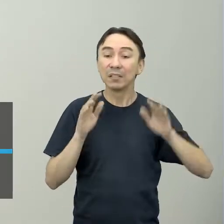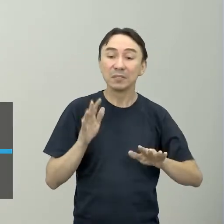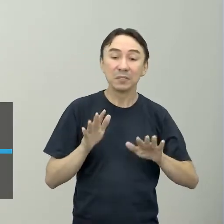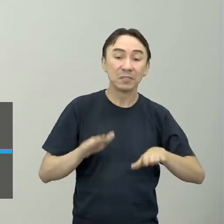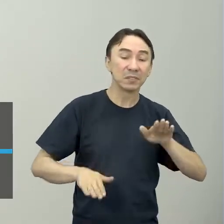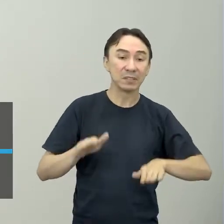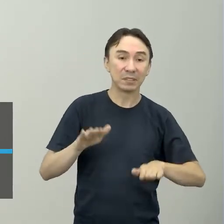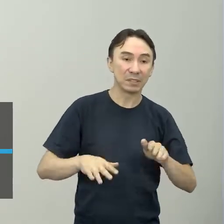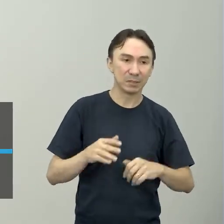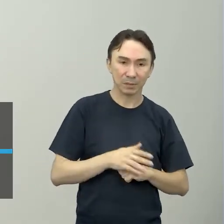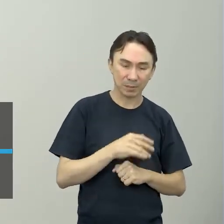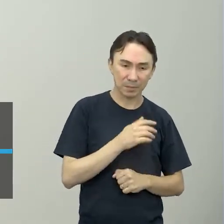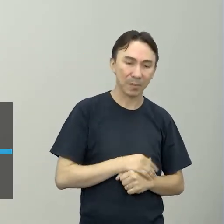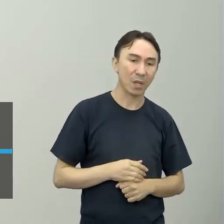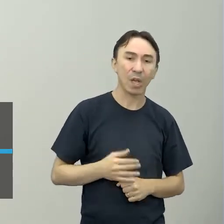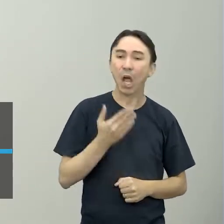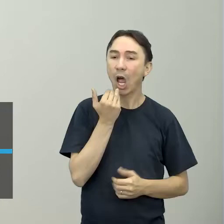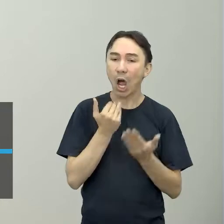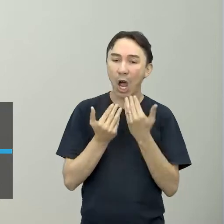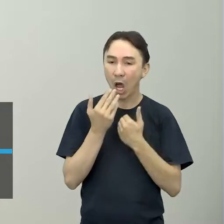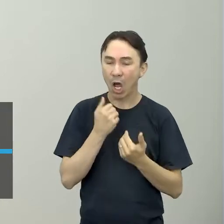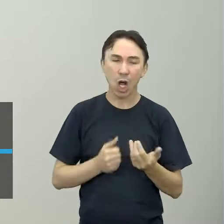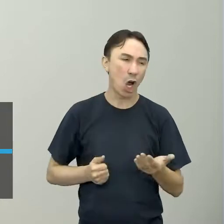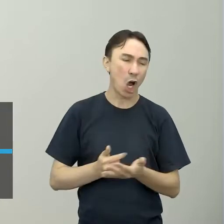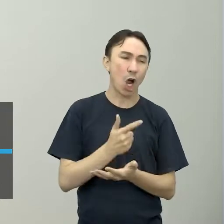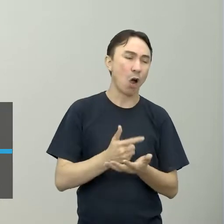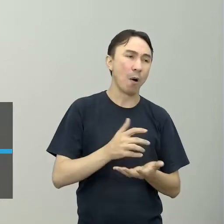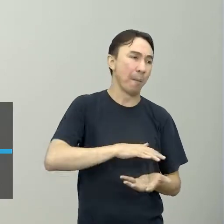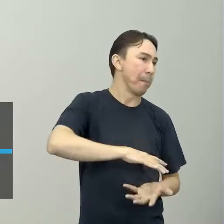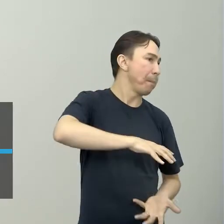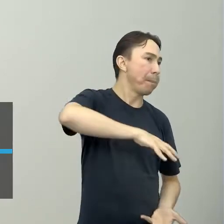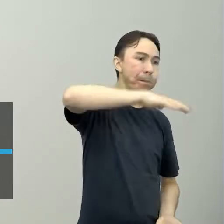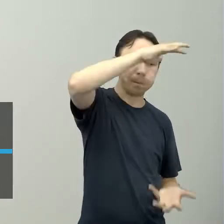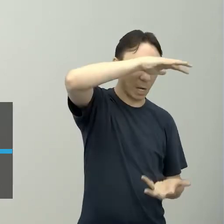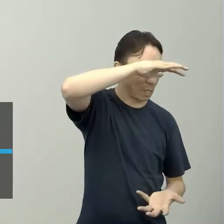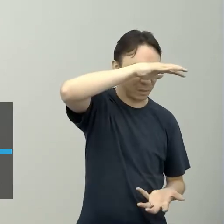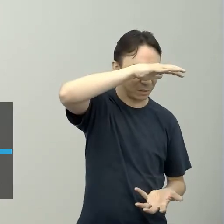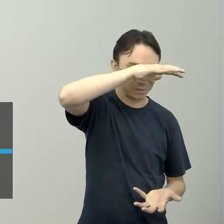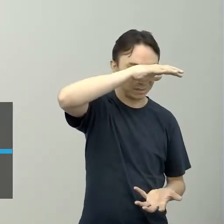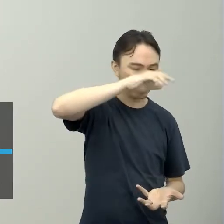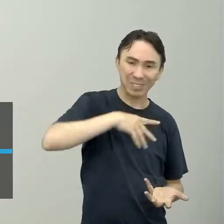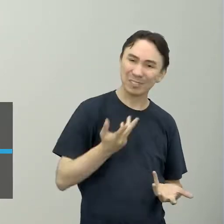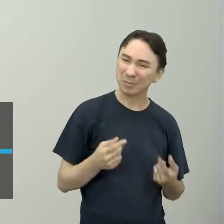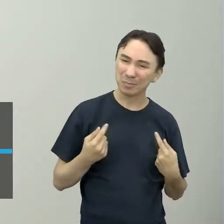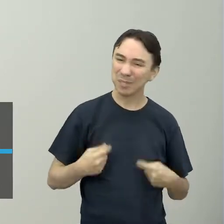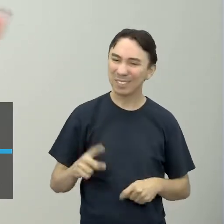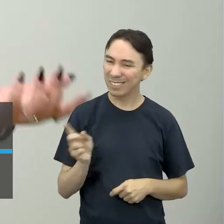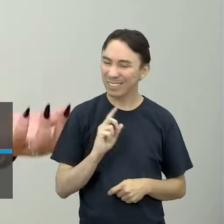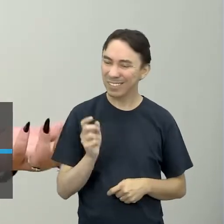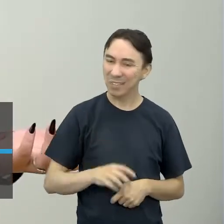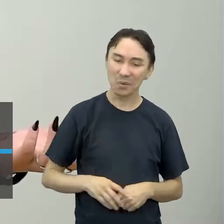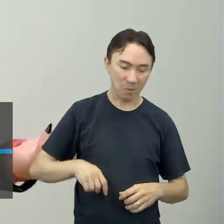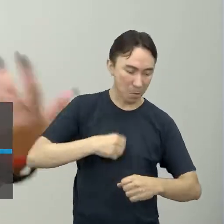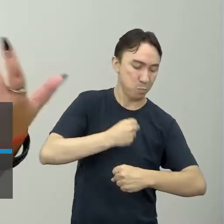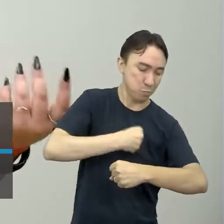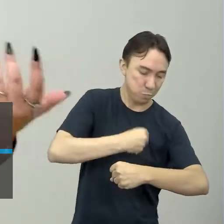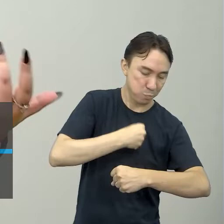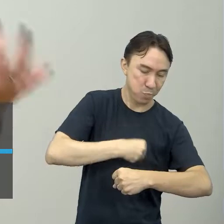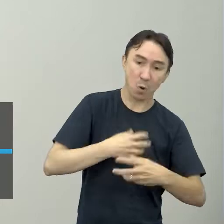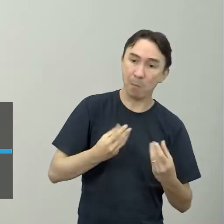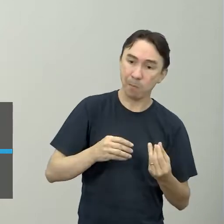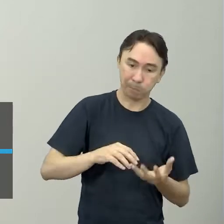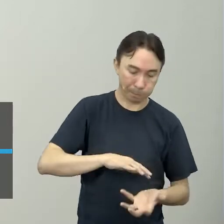precisa, né? E aí a gente faz mais quantidade e joga fora ali um alimento que, primeiro, poderia não ter sido feito,